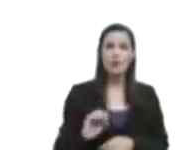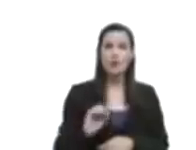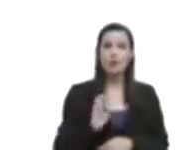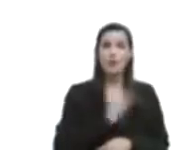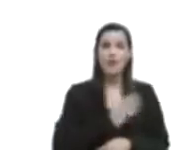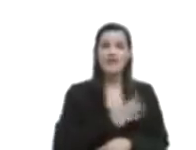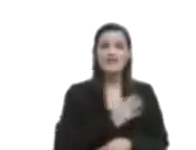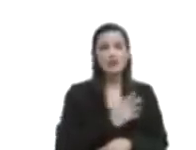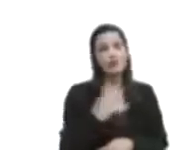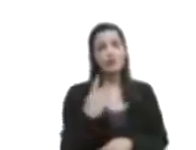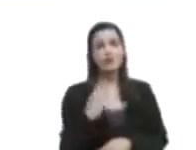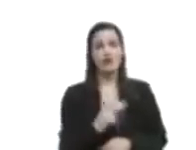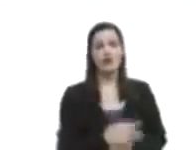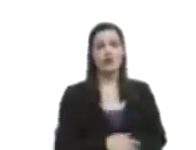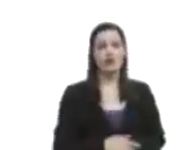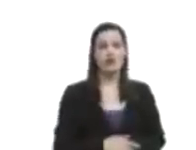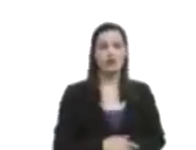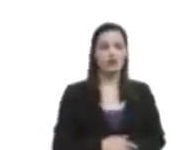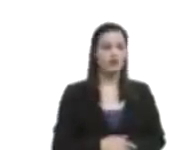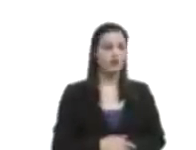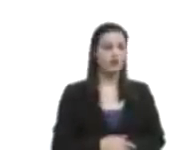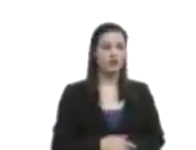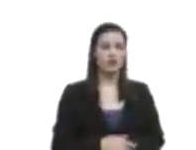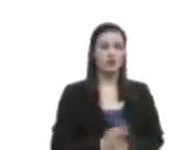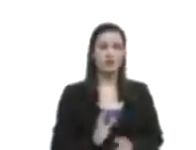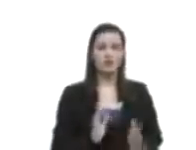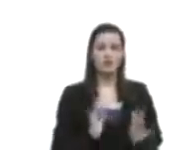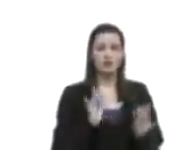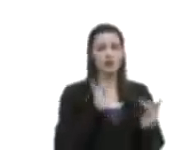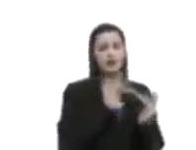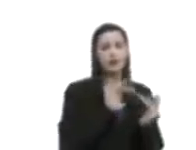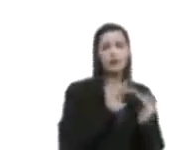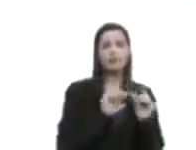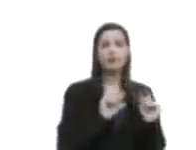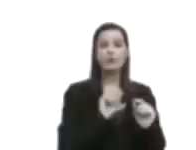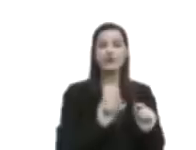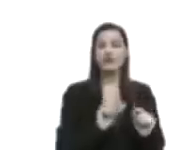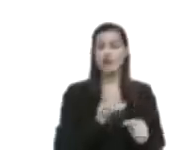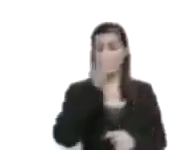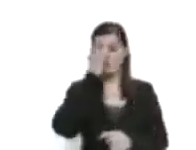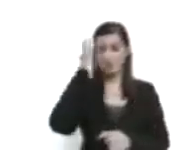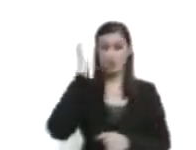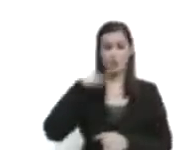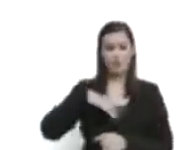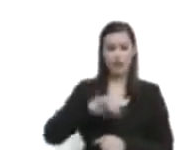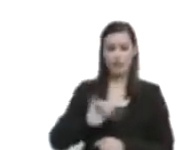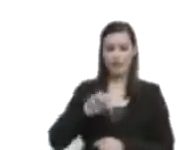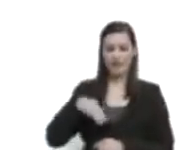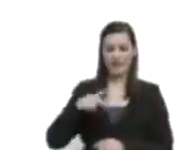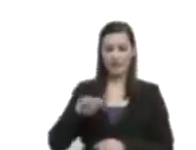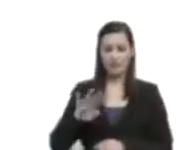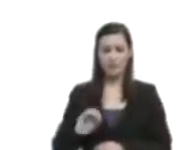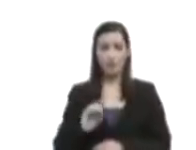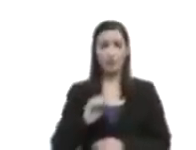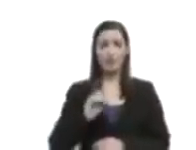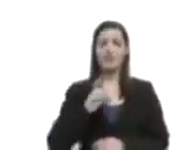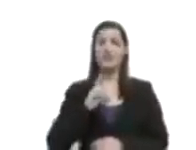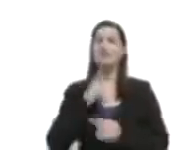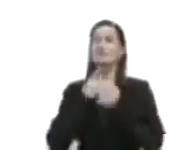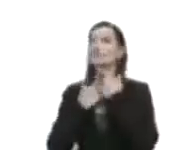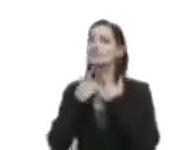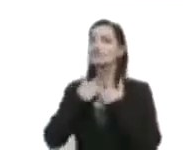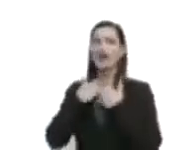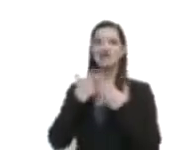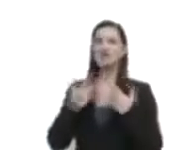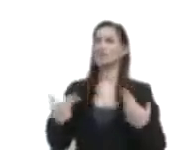coração. O ímpio, por exemplo, tem fome, mas fome do mundo, dos seus atrativos. Ele tem fome da